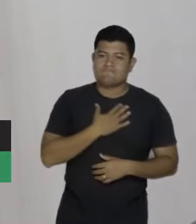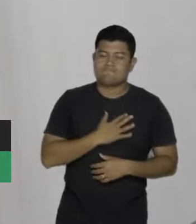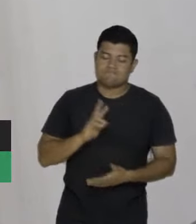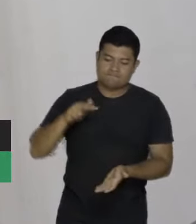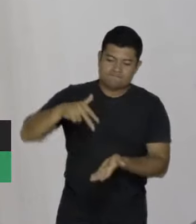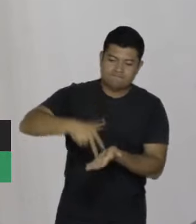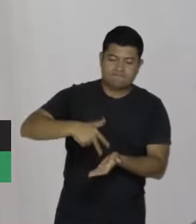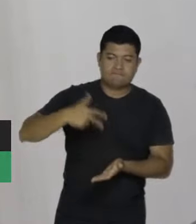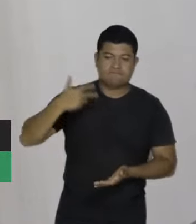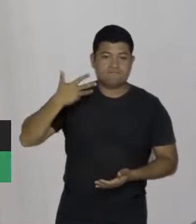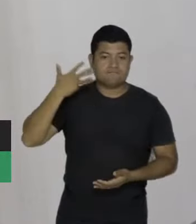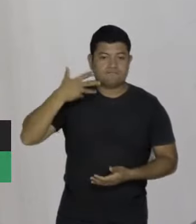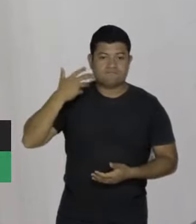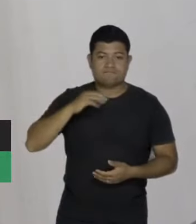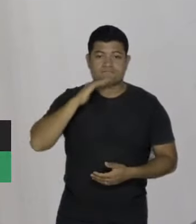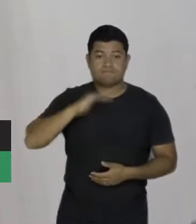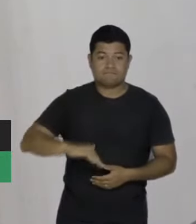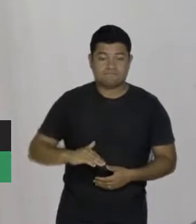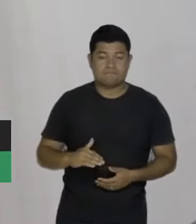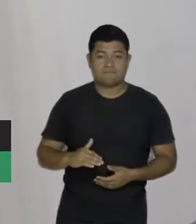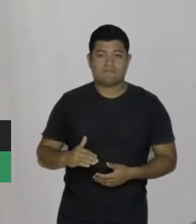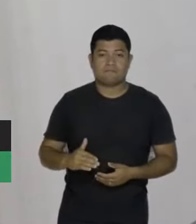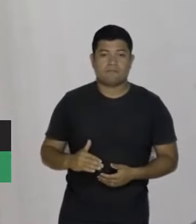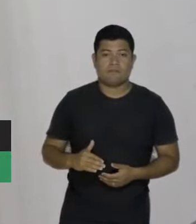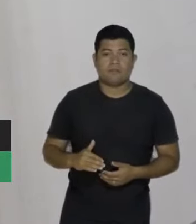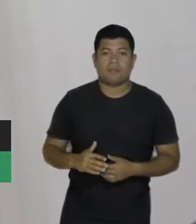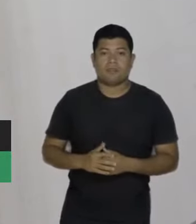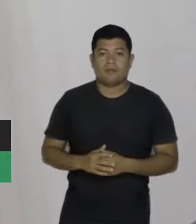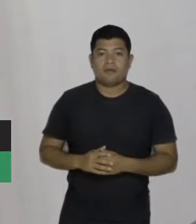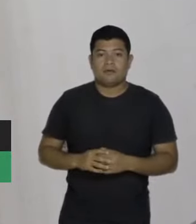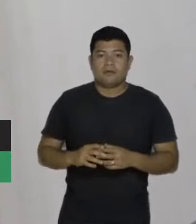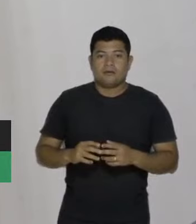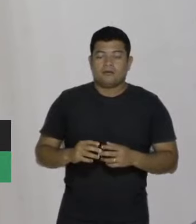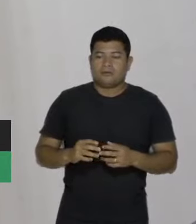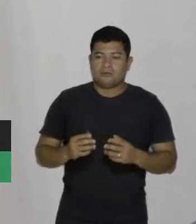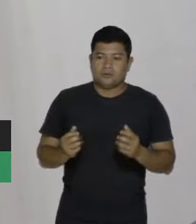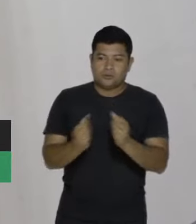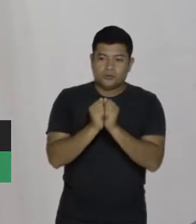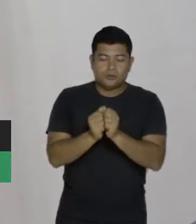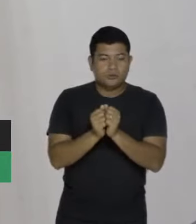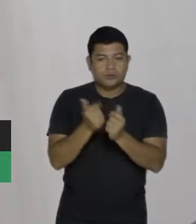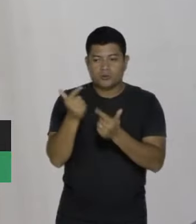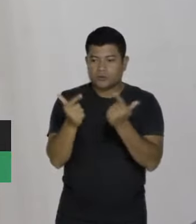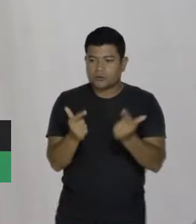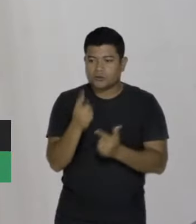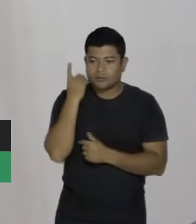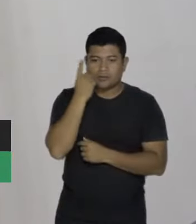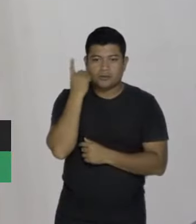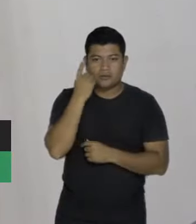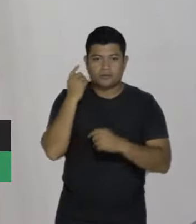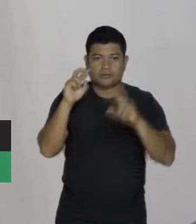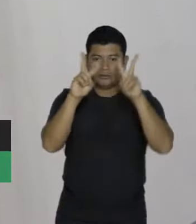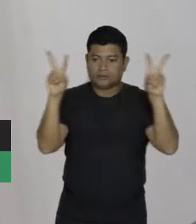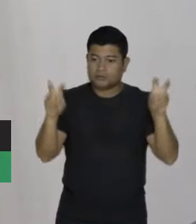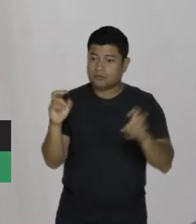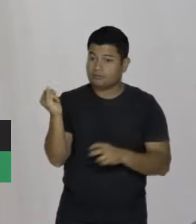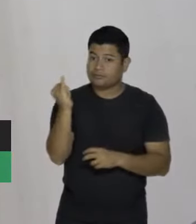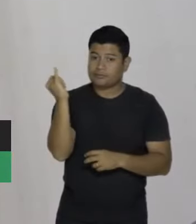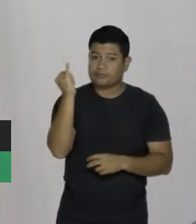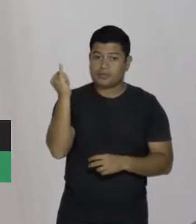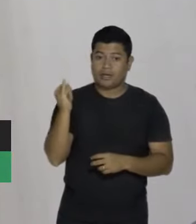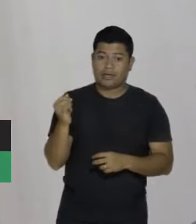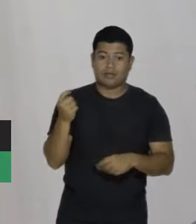para falar aqui juntamente com os demais deputados, deputada Paulinha, de um assunto muito importante para a